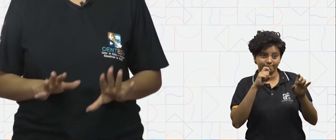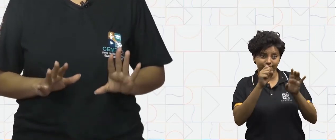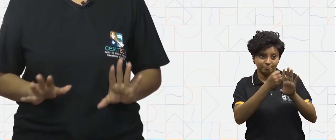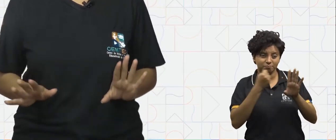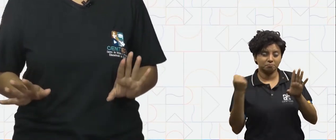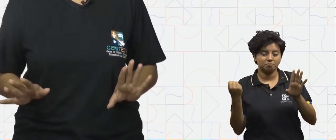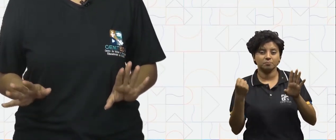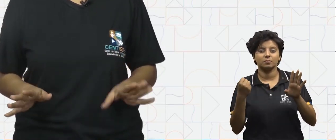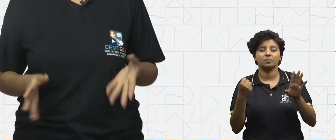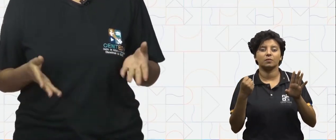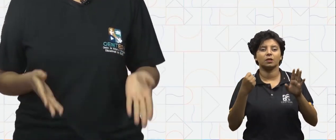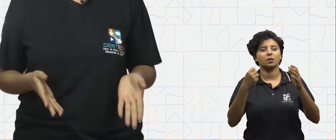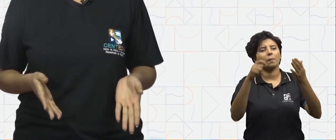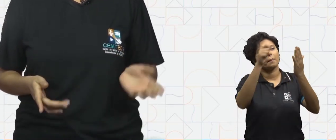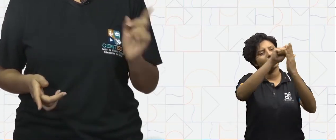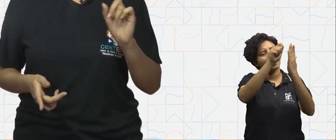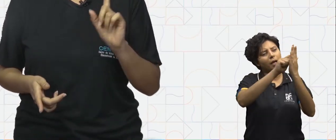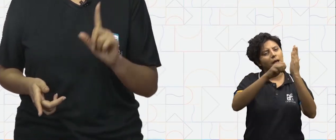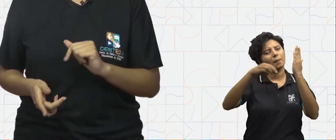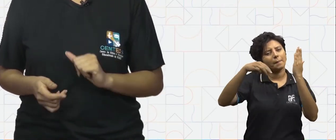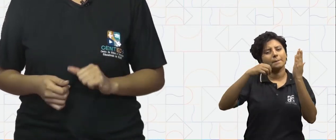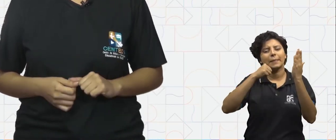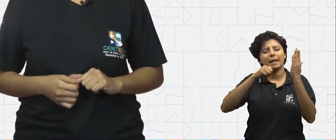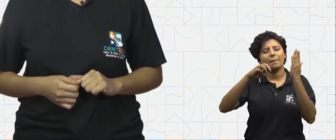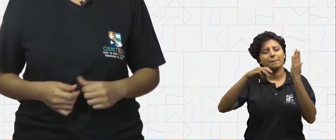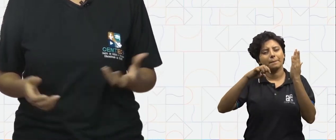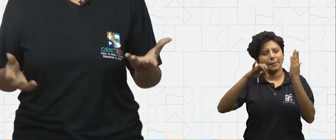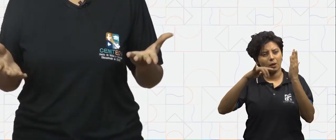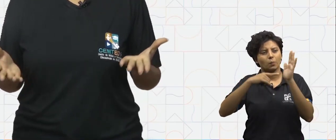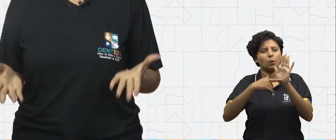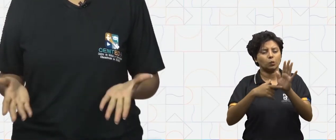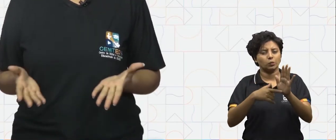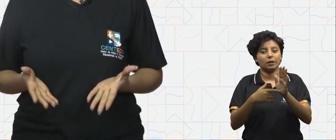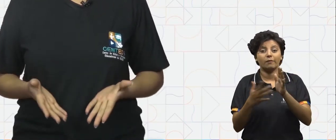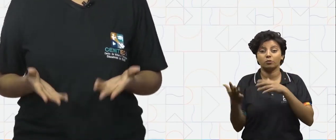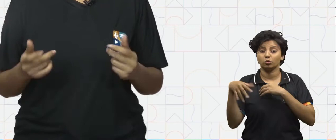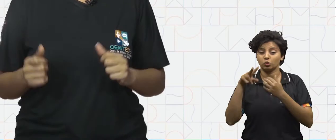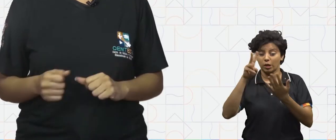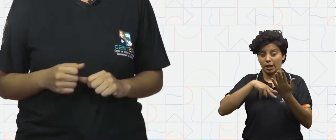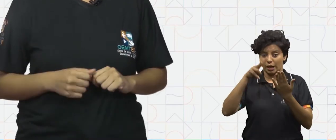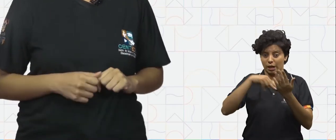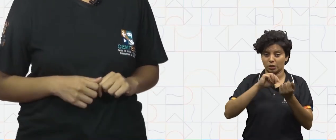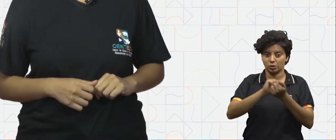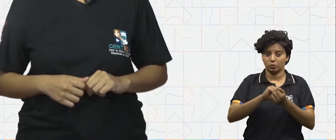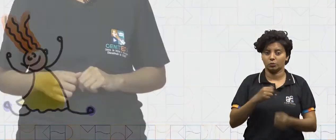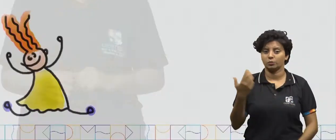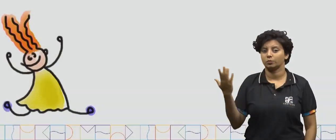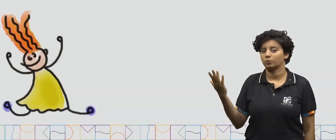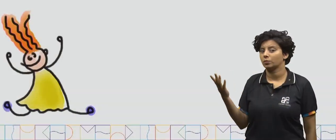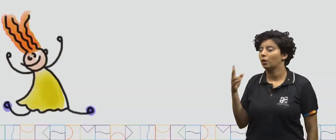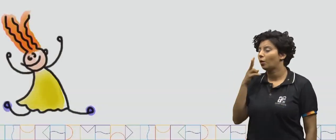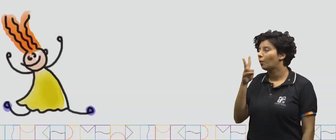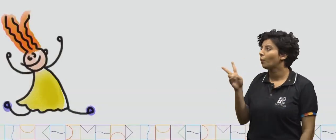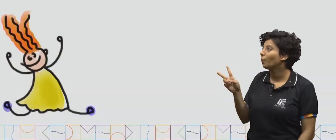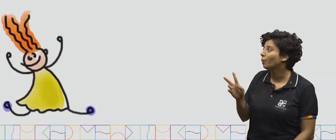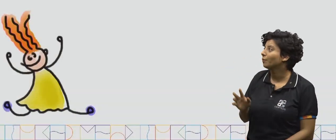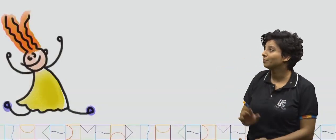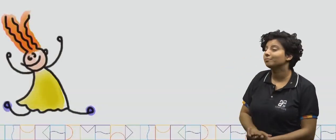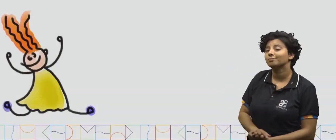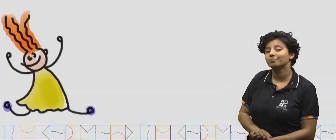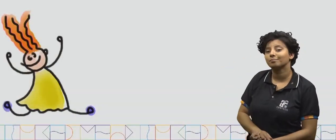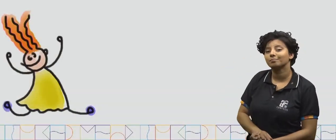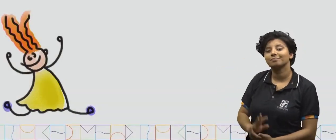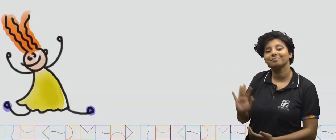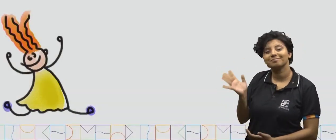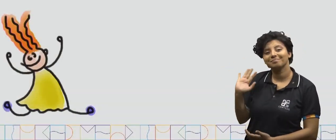um recadinho da sua irmã, Mel, em formato de bilhete. Acompanhe comigo a leitura desse recado. Olha aí a